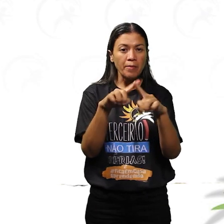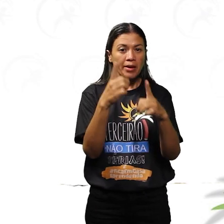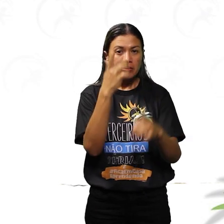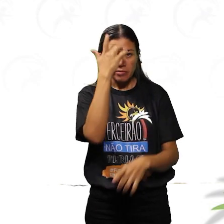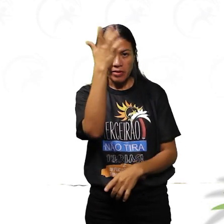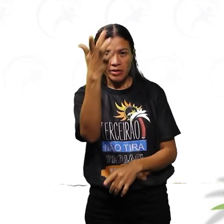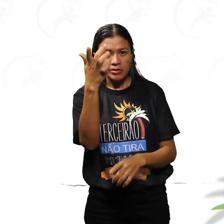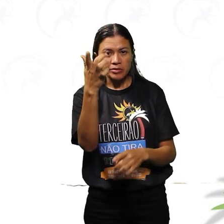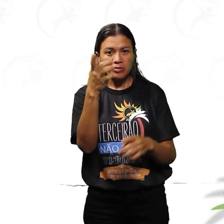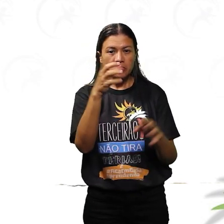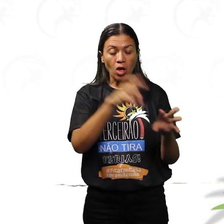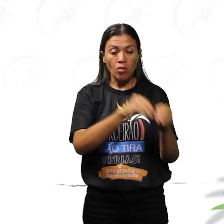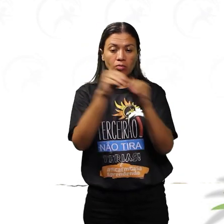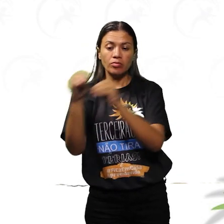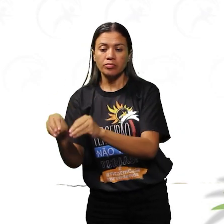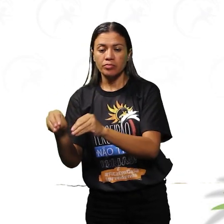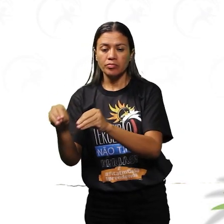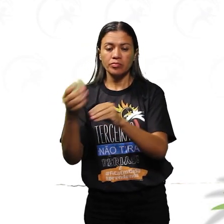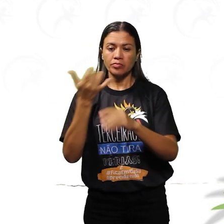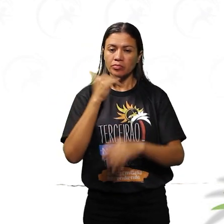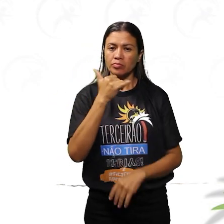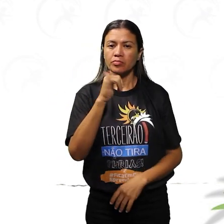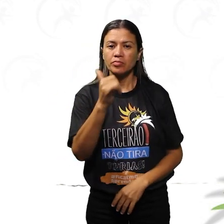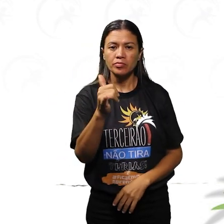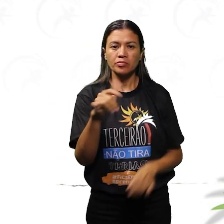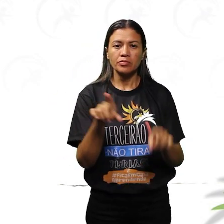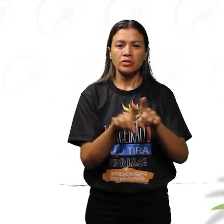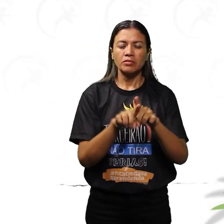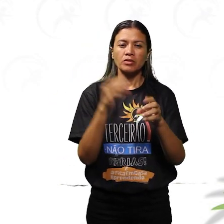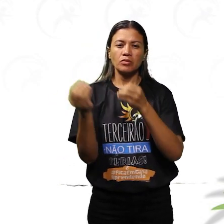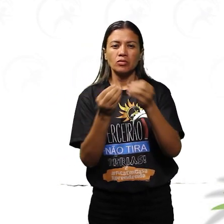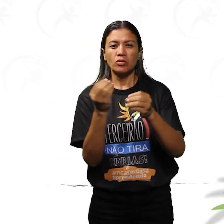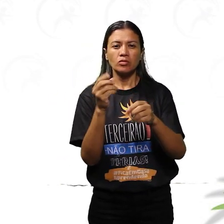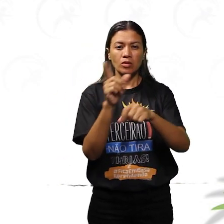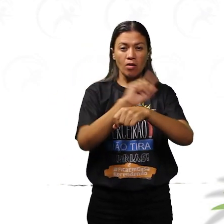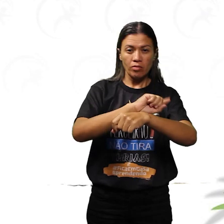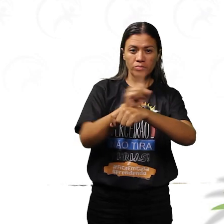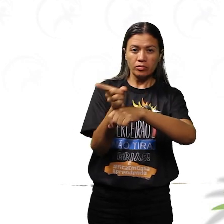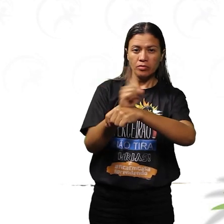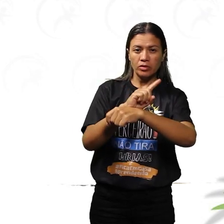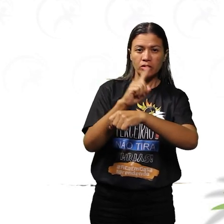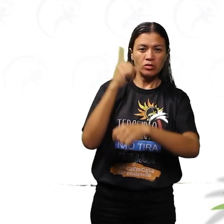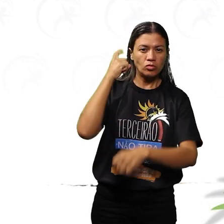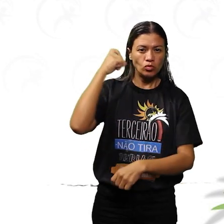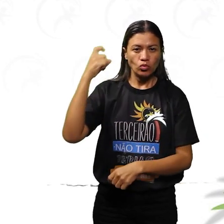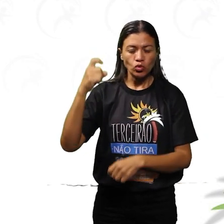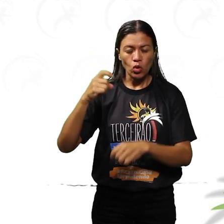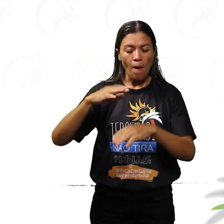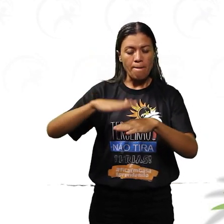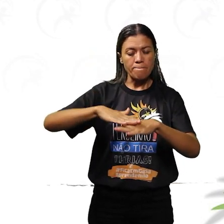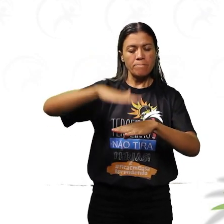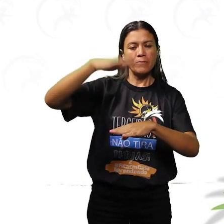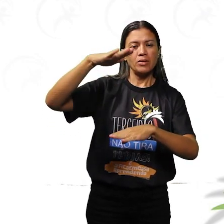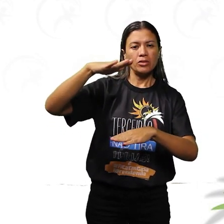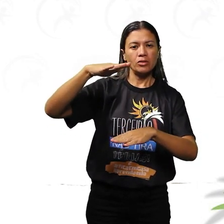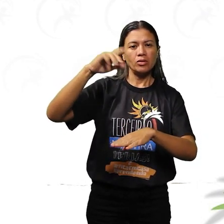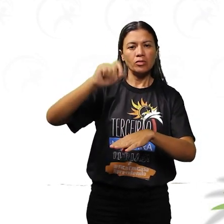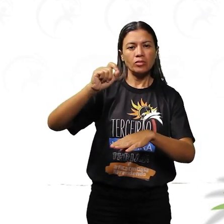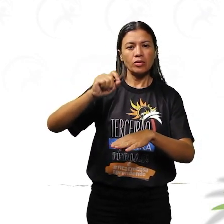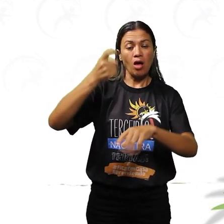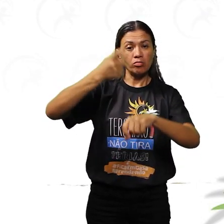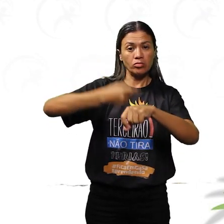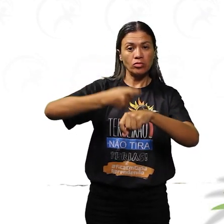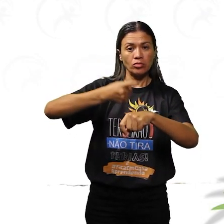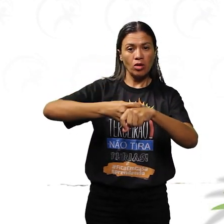de eu transferir, de eu transmitir essa energia. Então a tendência é que a velocidade do som, ela seja maior em meios